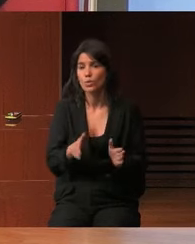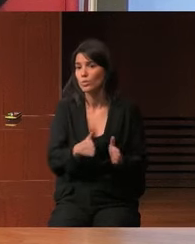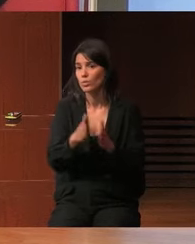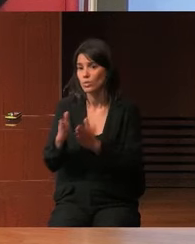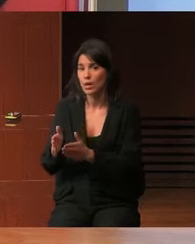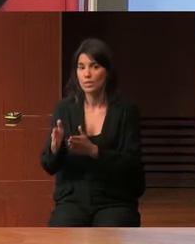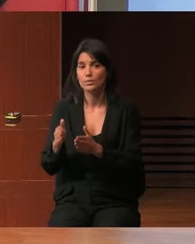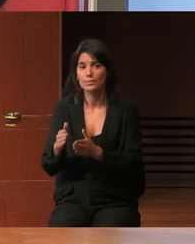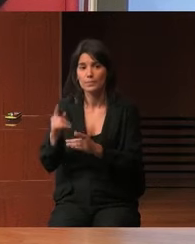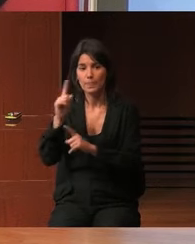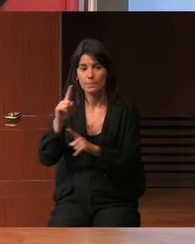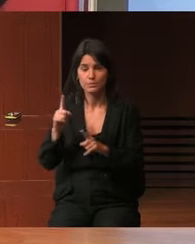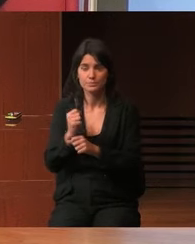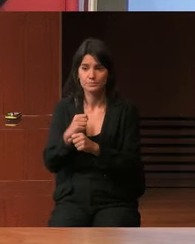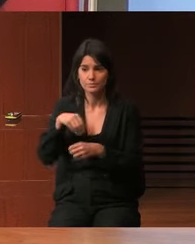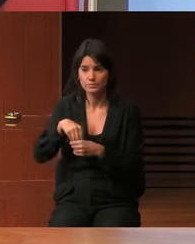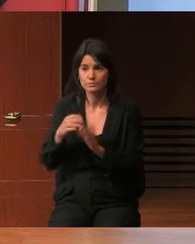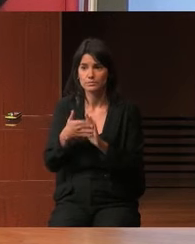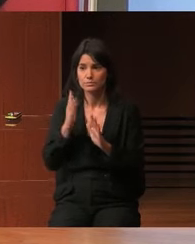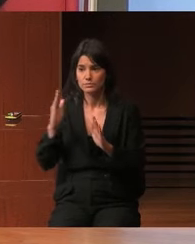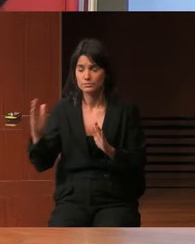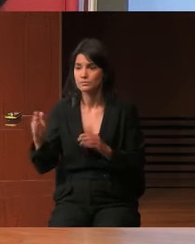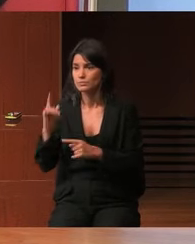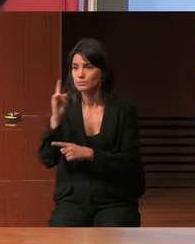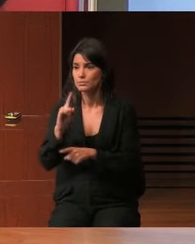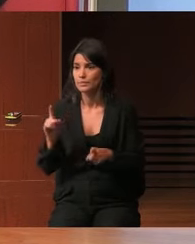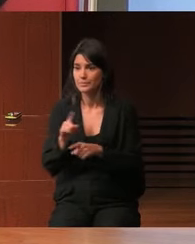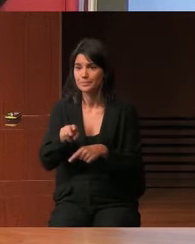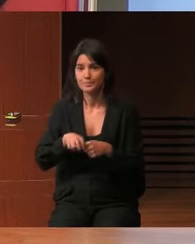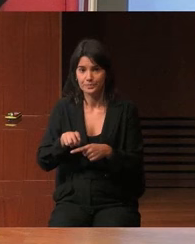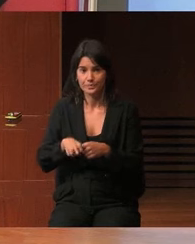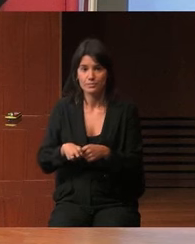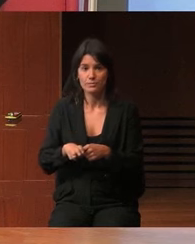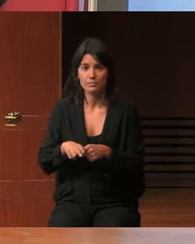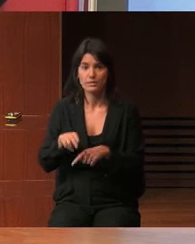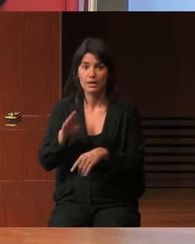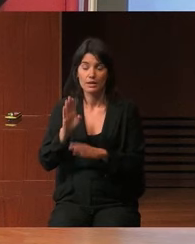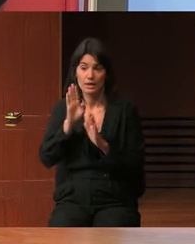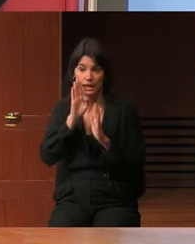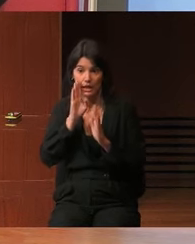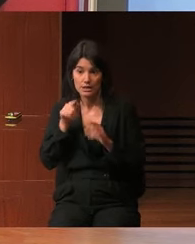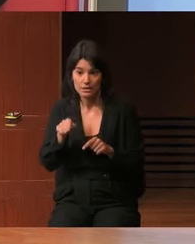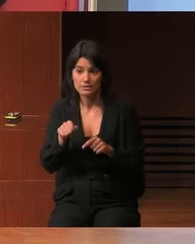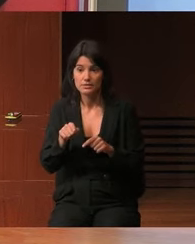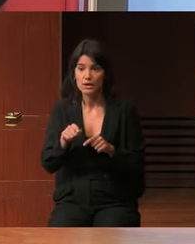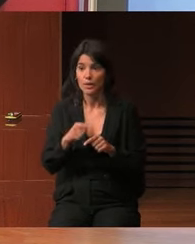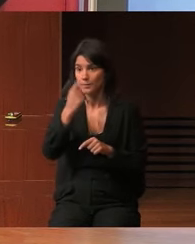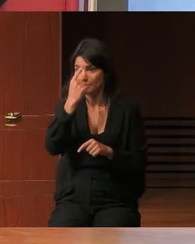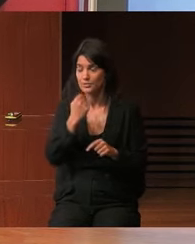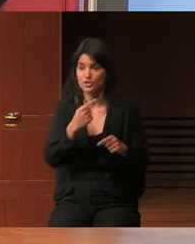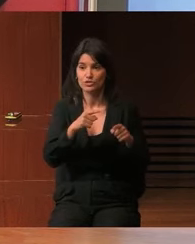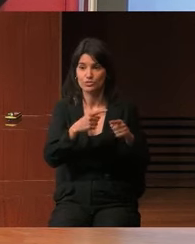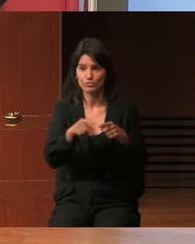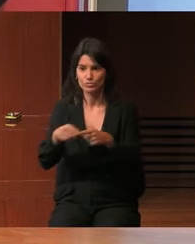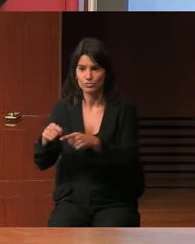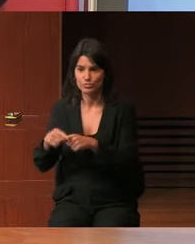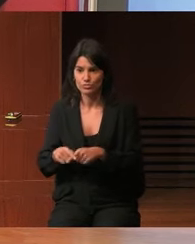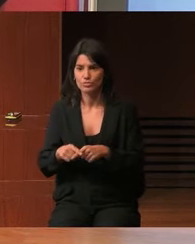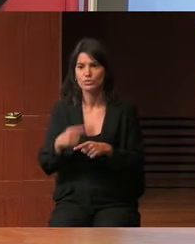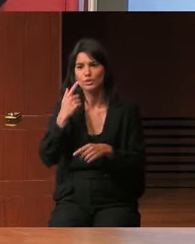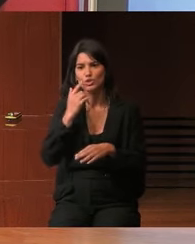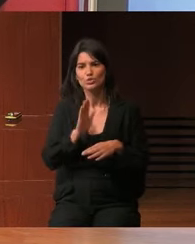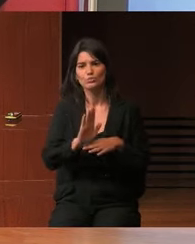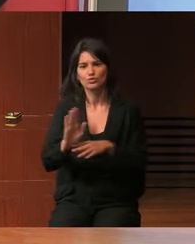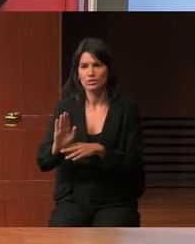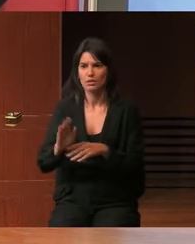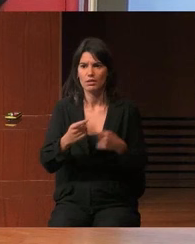professores bibliotecários e o professor da disciplina estar atento a estes diferentes perfis e mostrar a diversidade